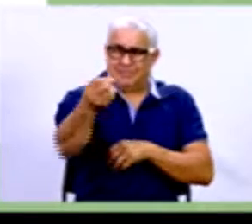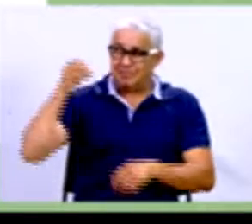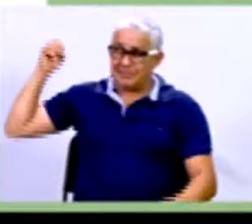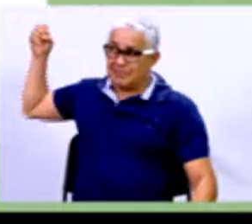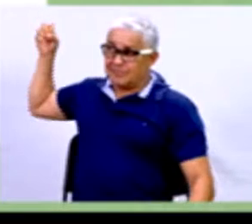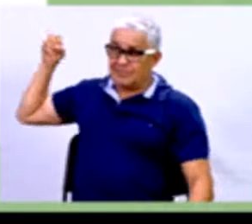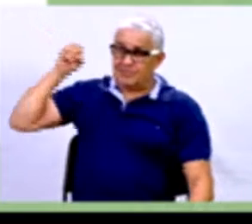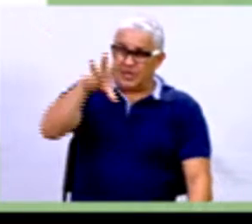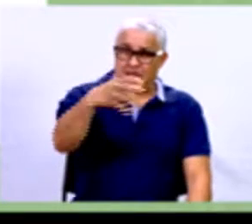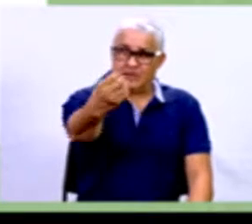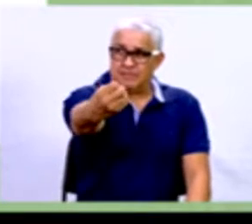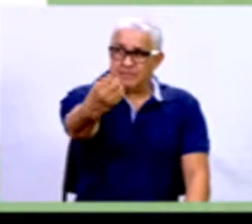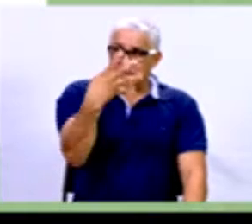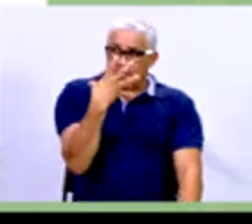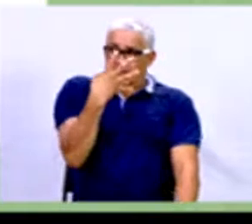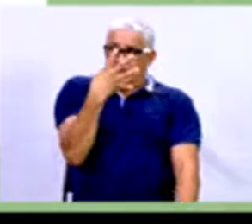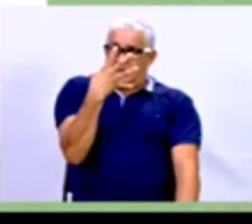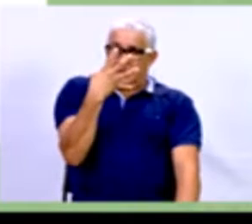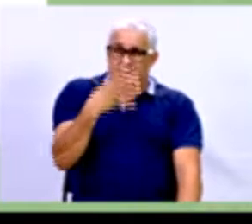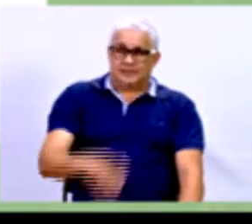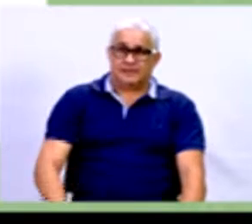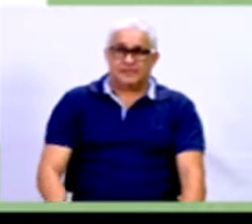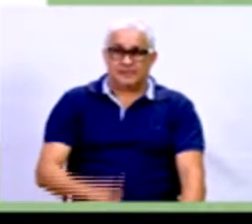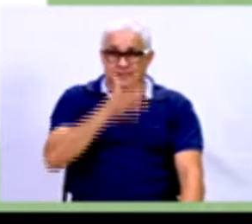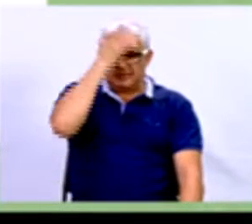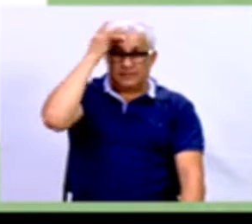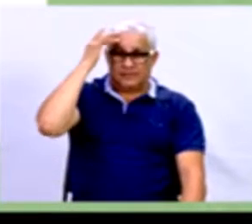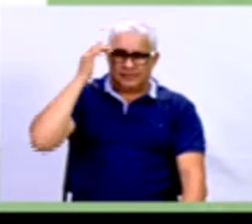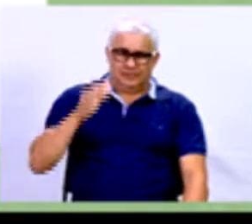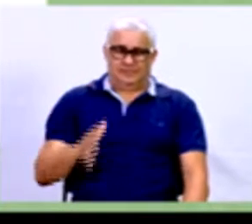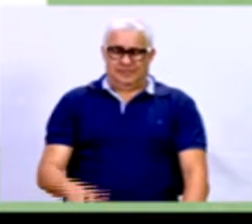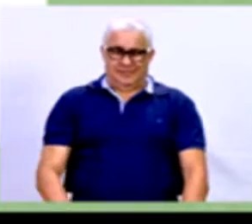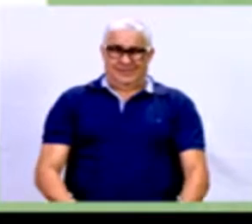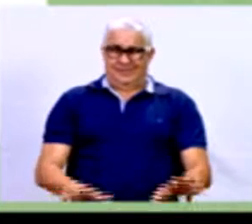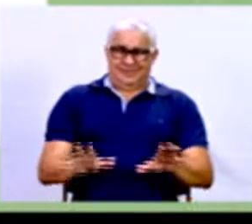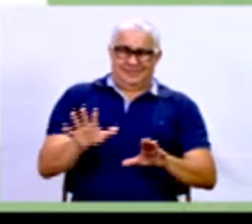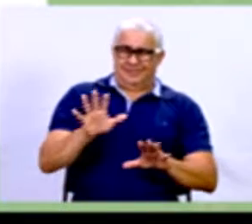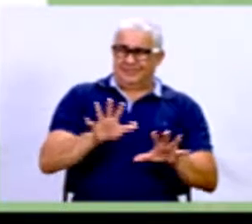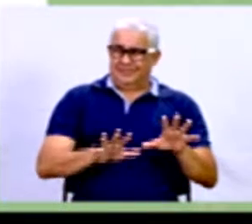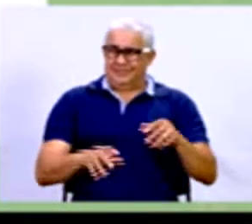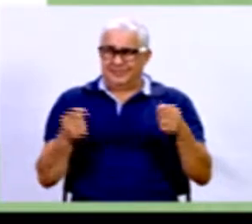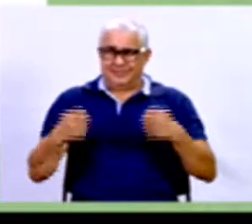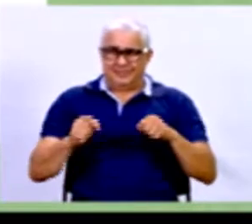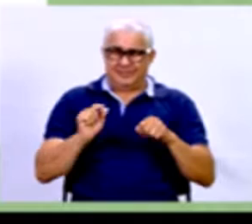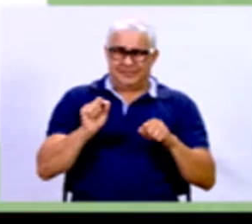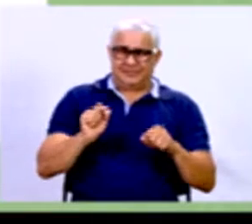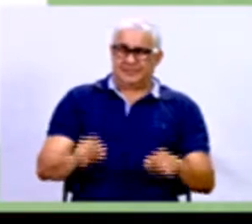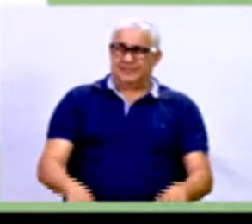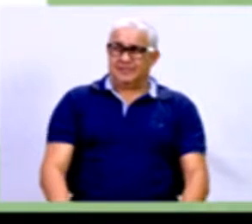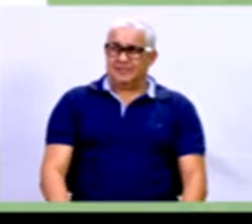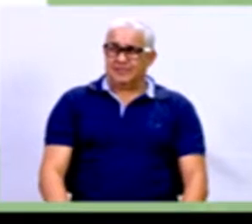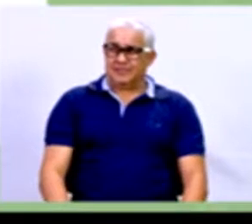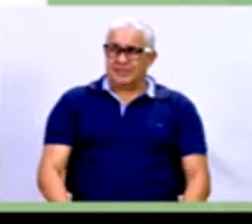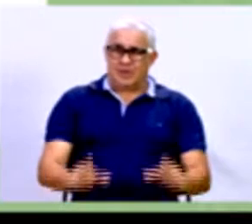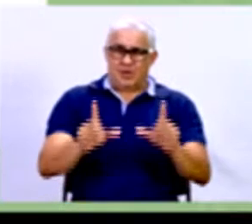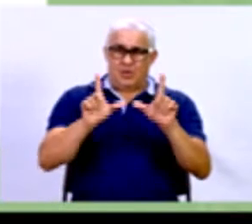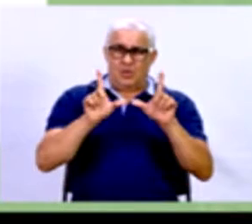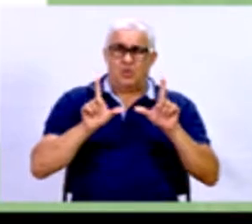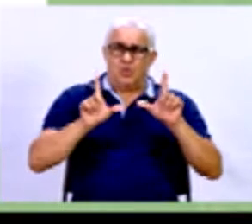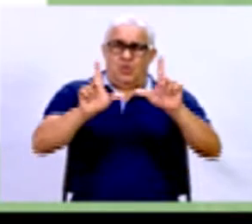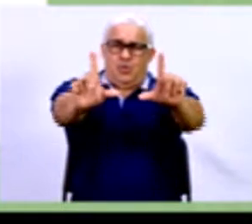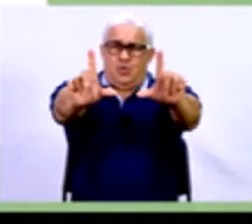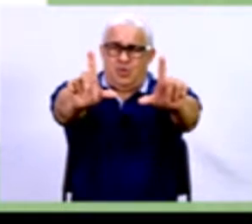na janela, na tela do computador. Isso faz com que seja necessário tomar uma medida, não é? Isso aí